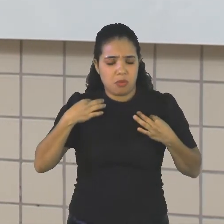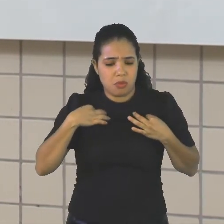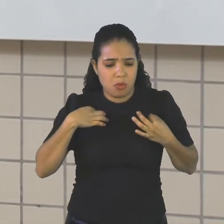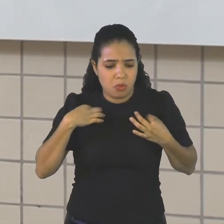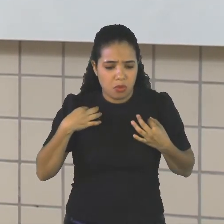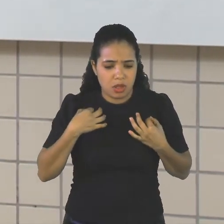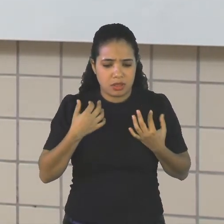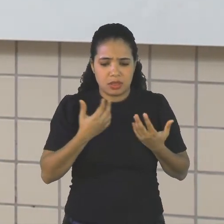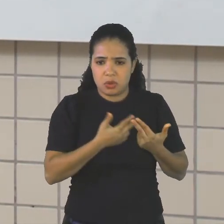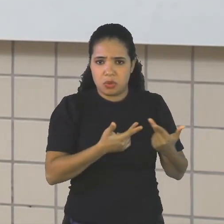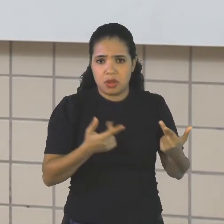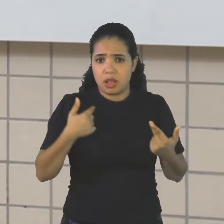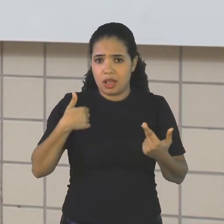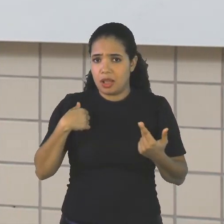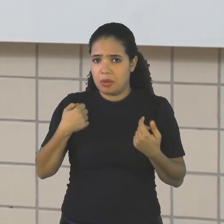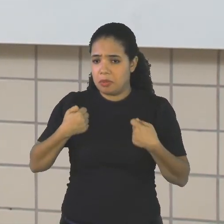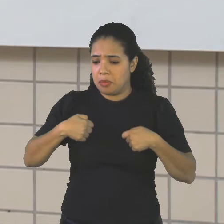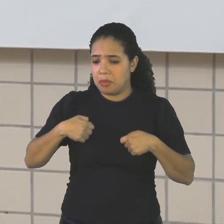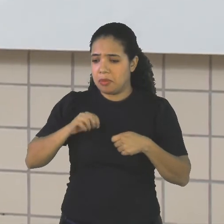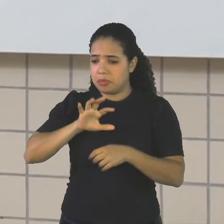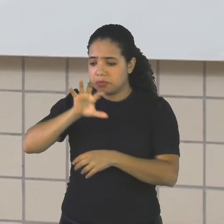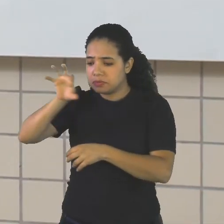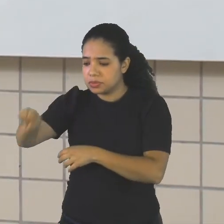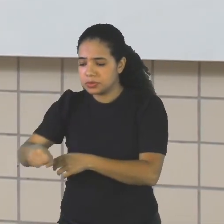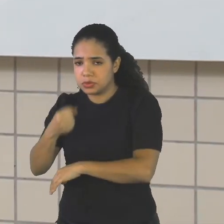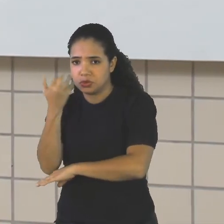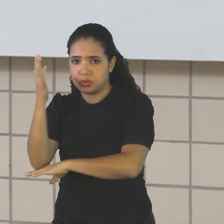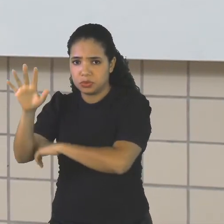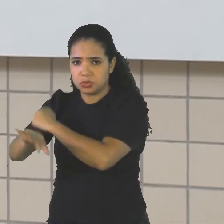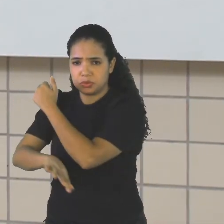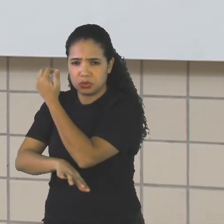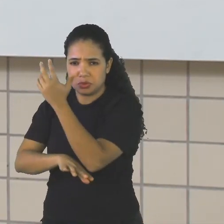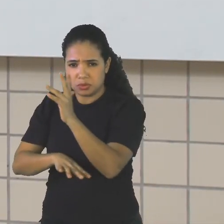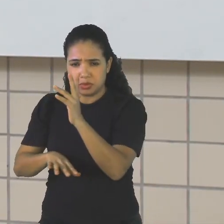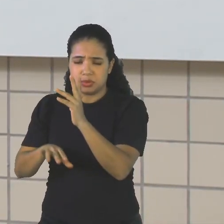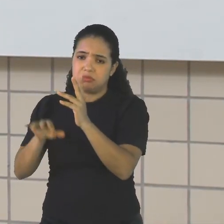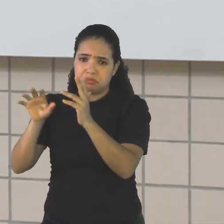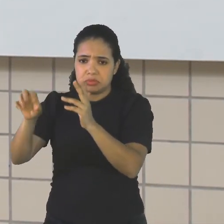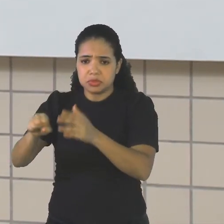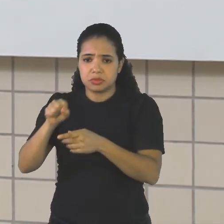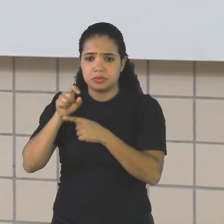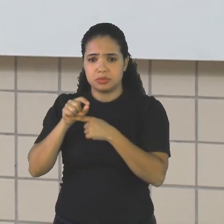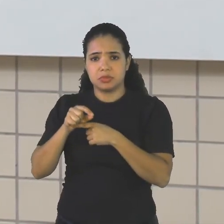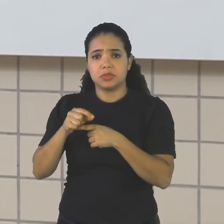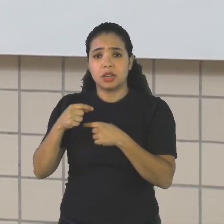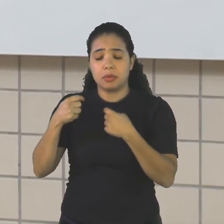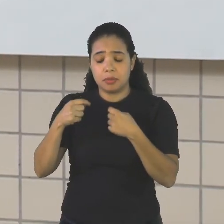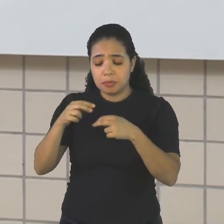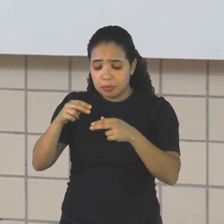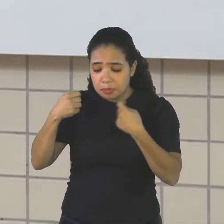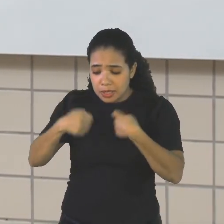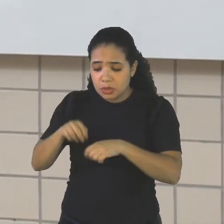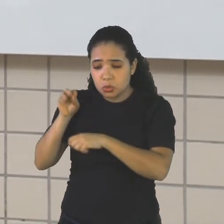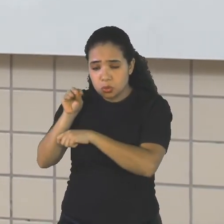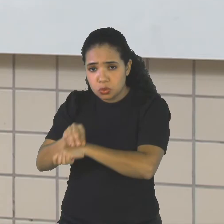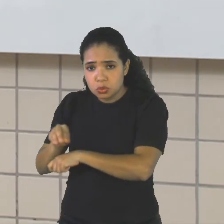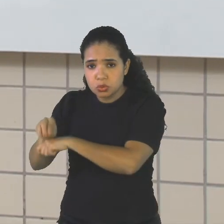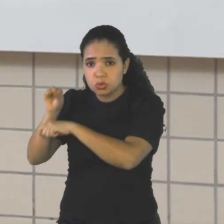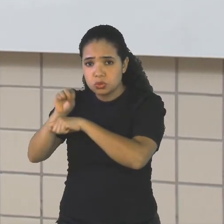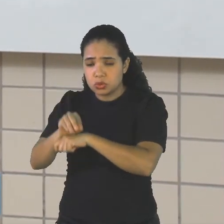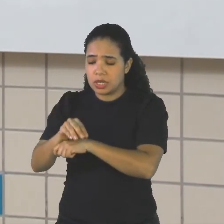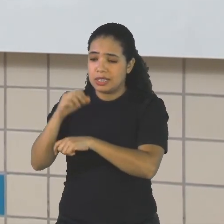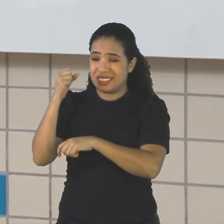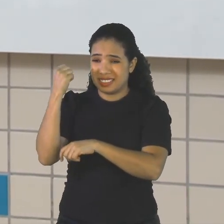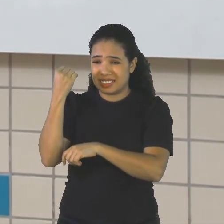roupa, se eu não precisar ali da natureza, certo? Eu vou ter a necessidade de preservação por isso. Você já pensou se a gente só desmatar